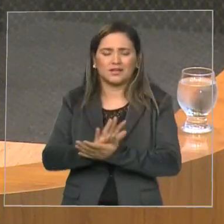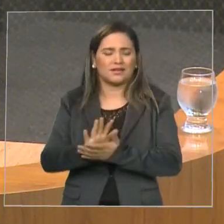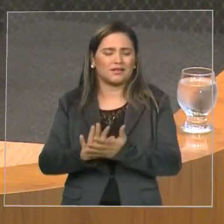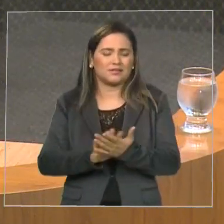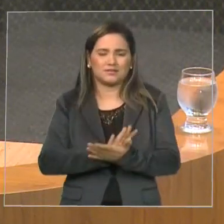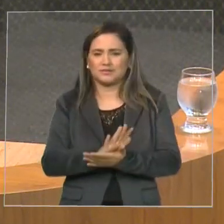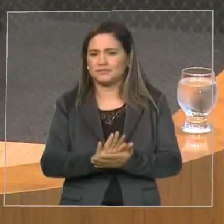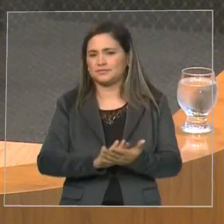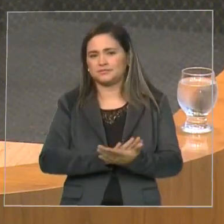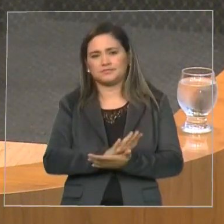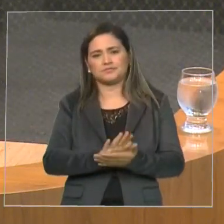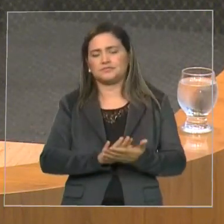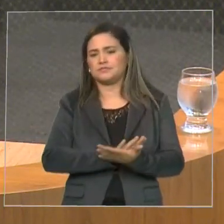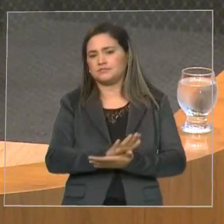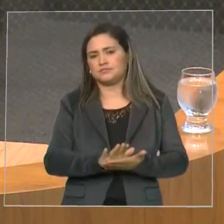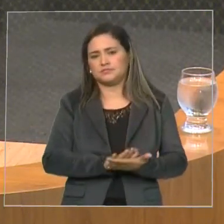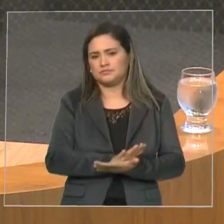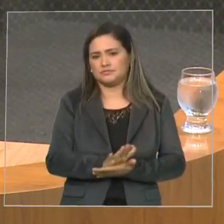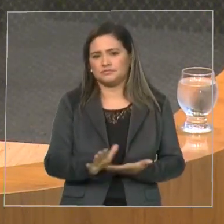não há.